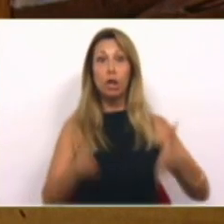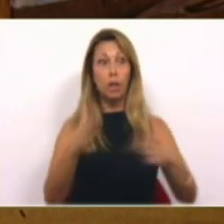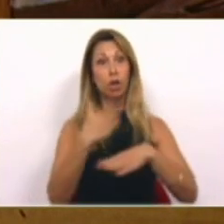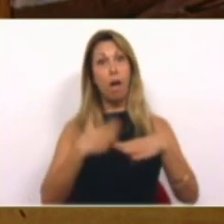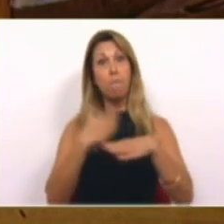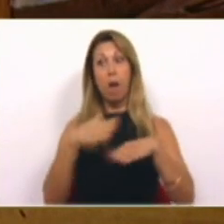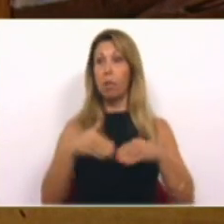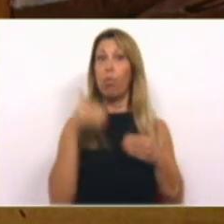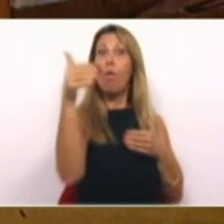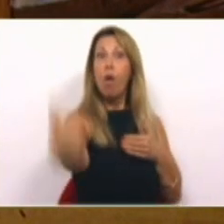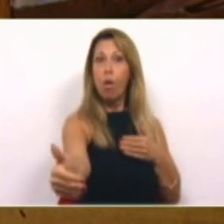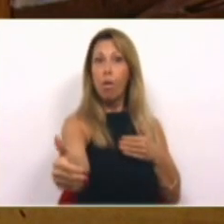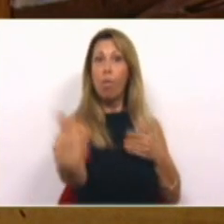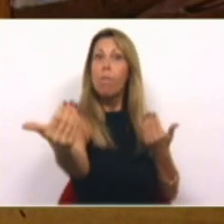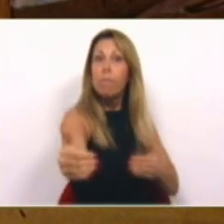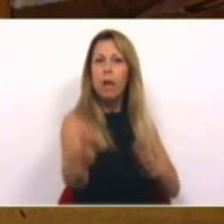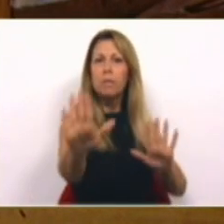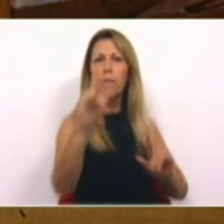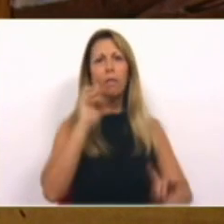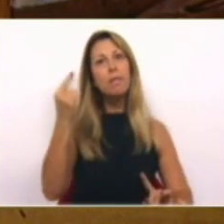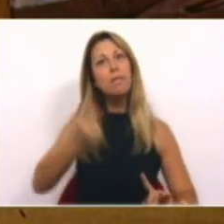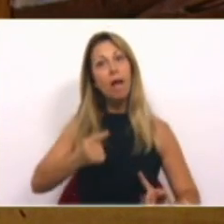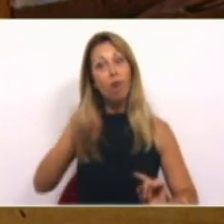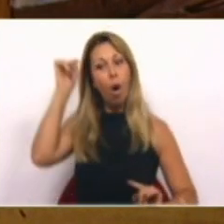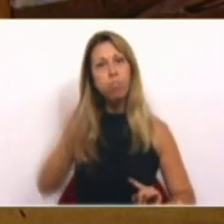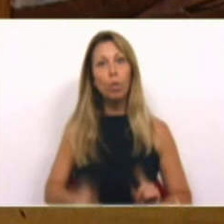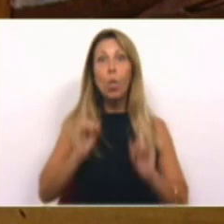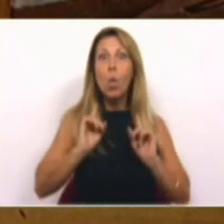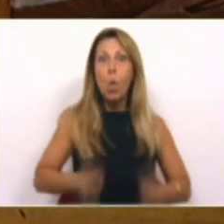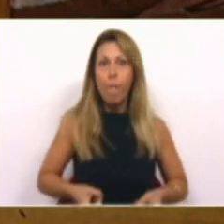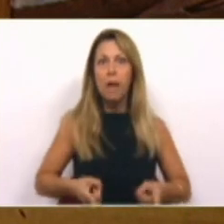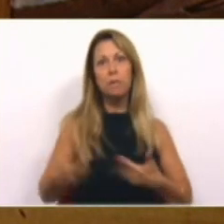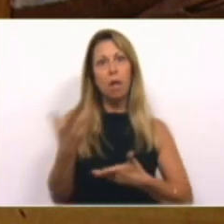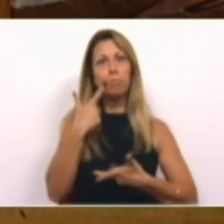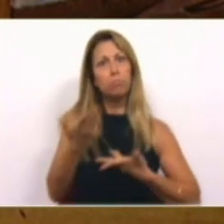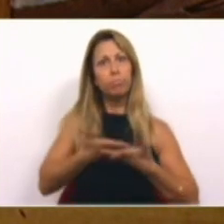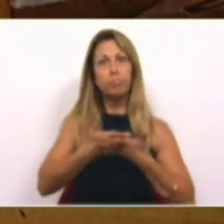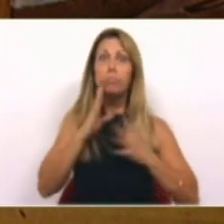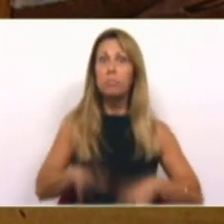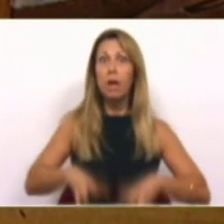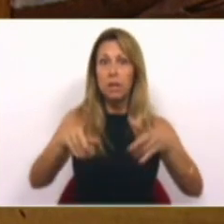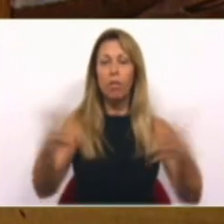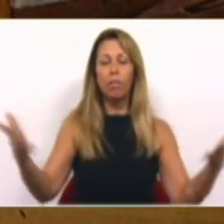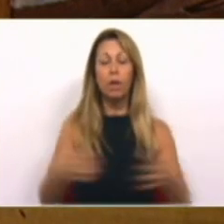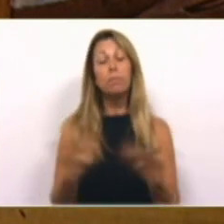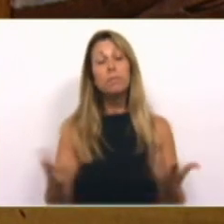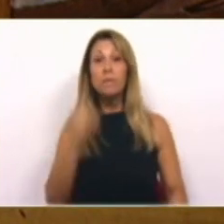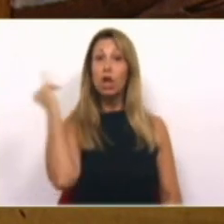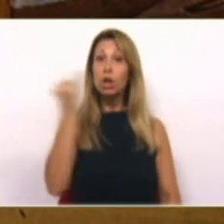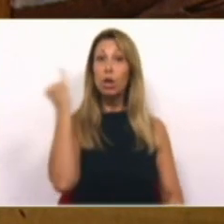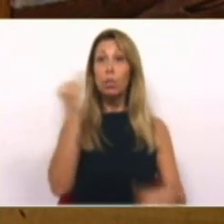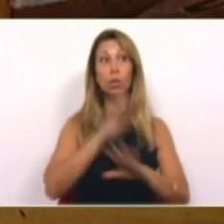longo prazo, mas deve ser construído desde agora. Para as instituições ultrapassarem este problema, não